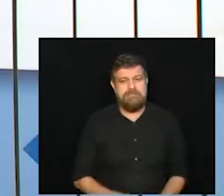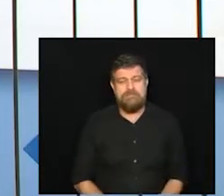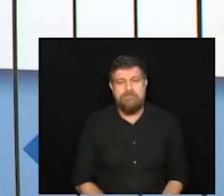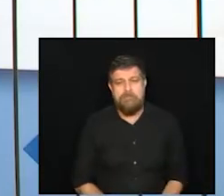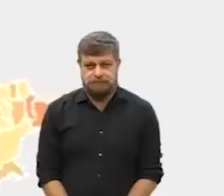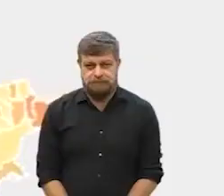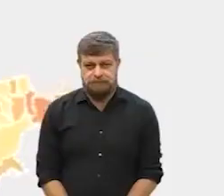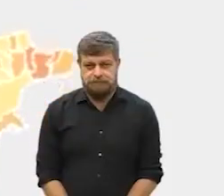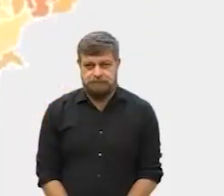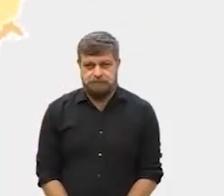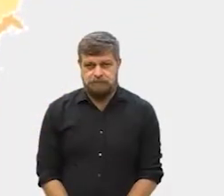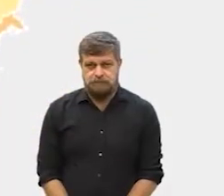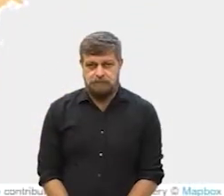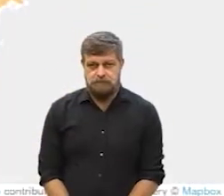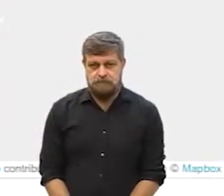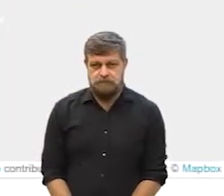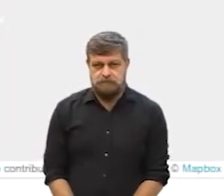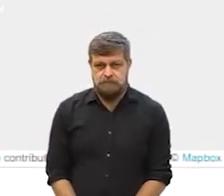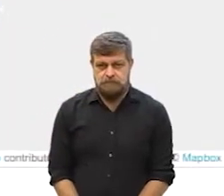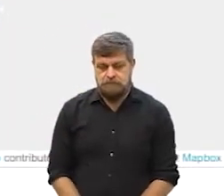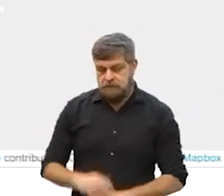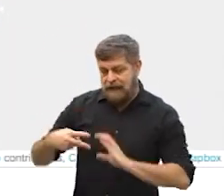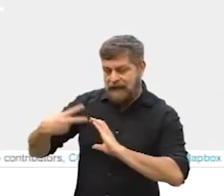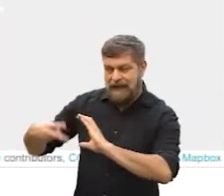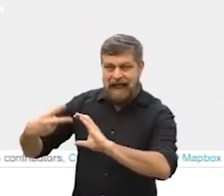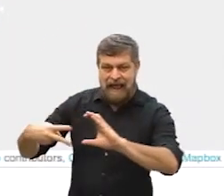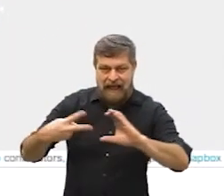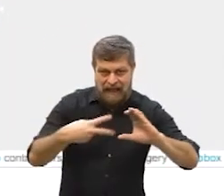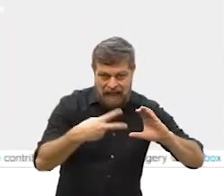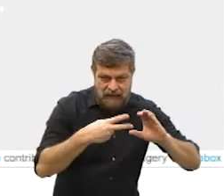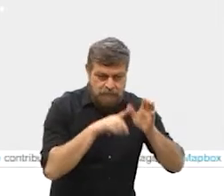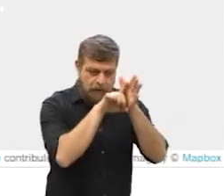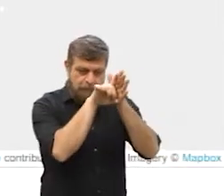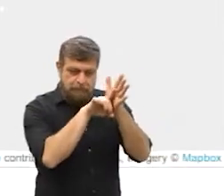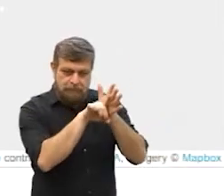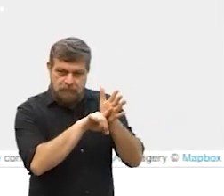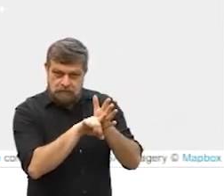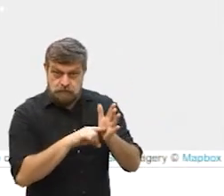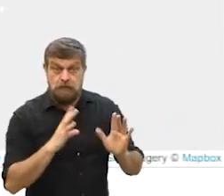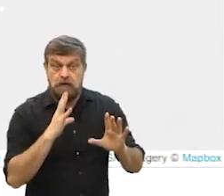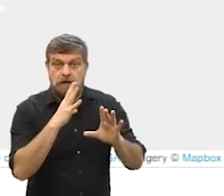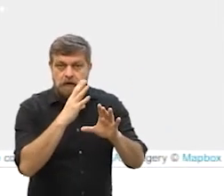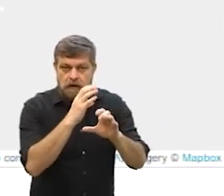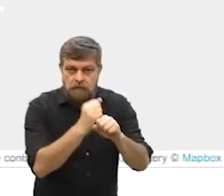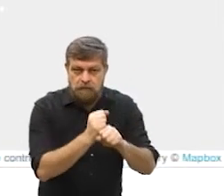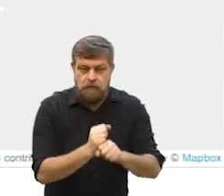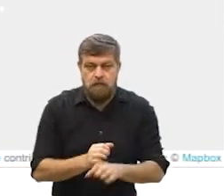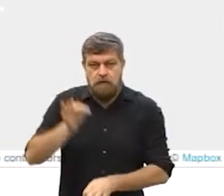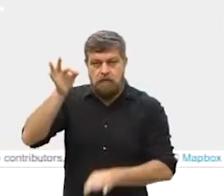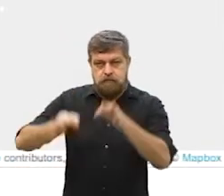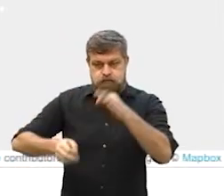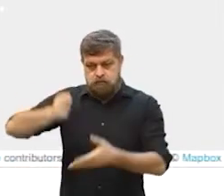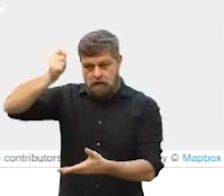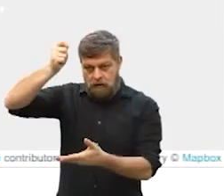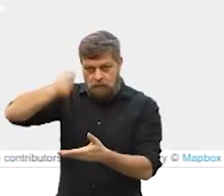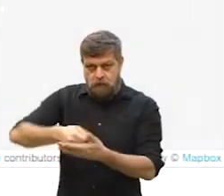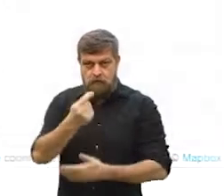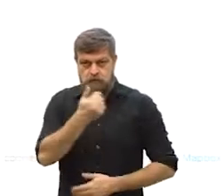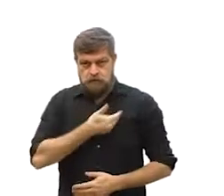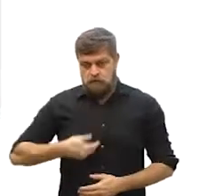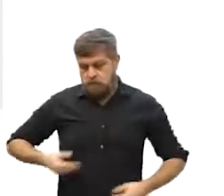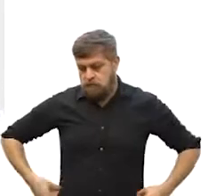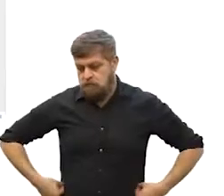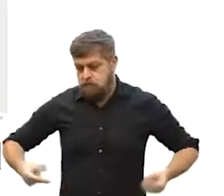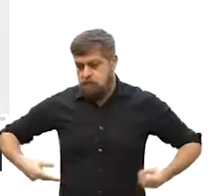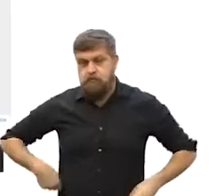Em um levantamento realizado pelo mapa das câmaras do Tribunal de Contas do Estado de São